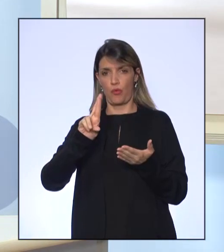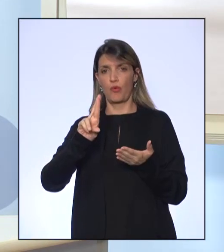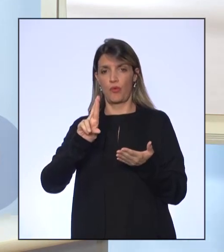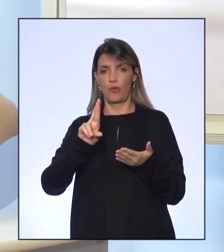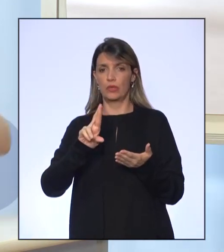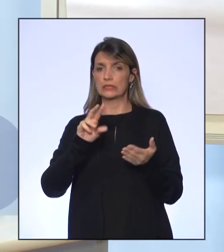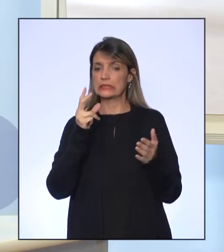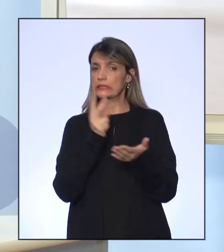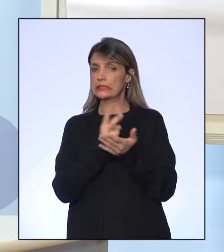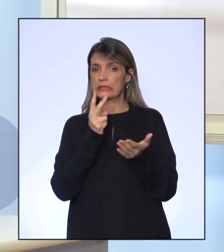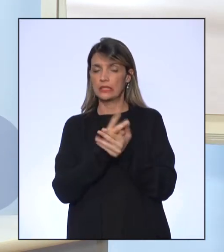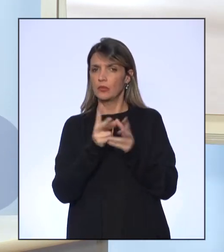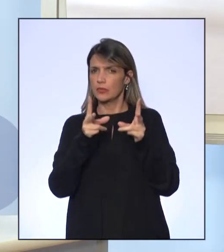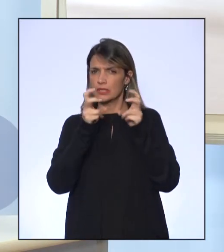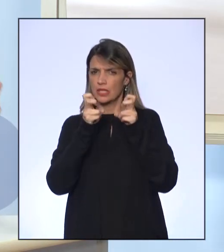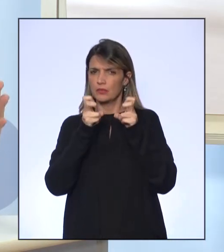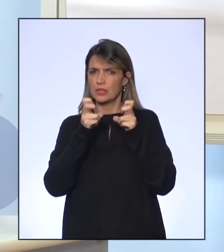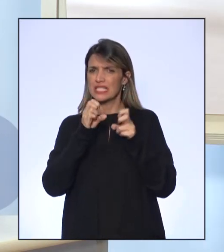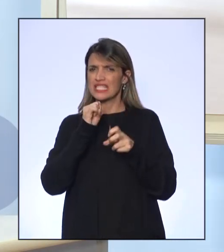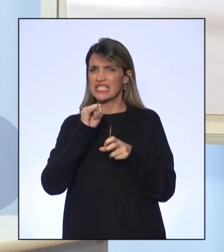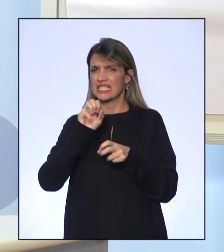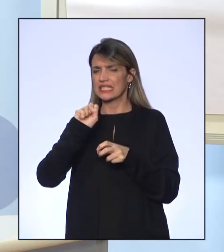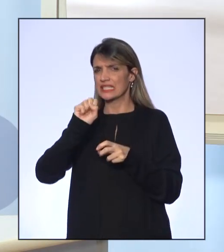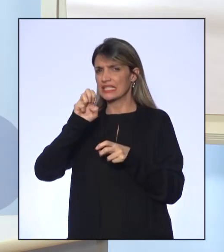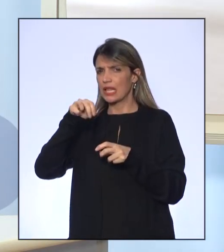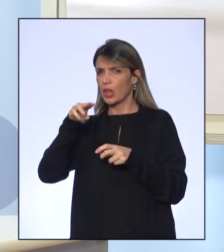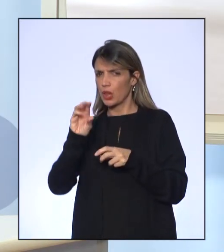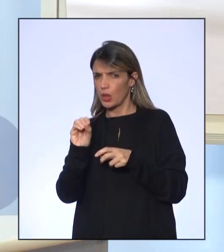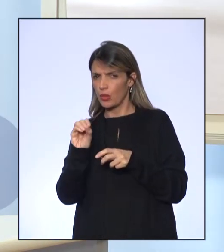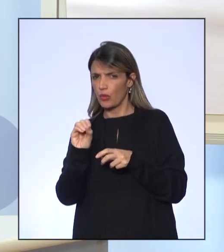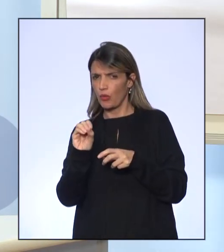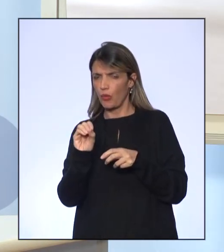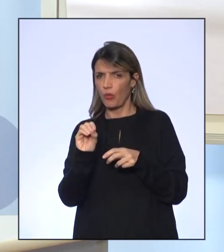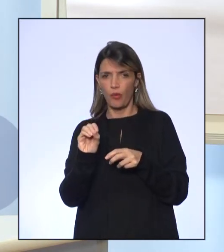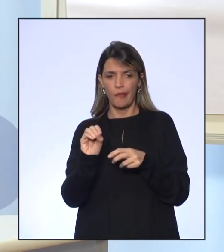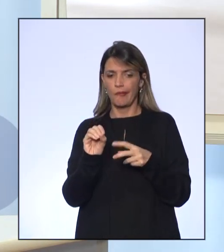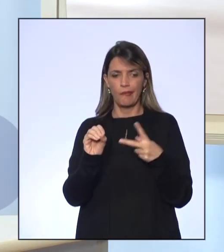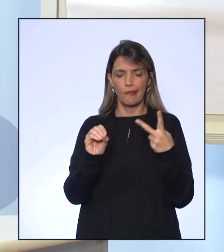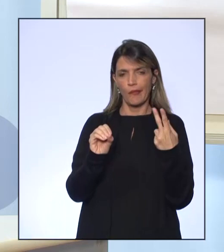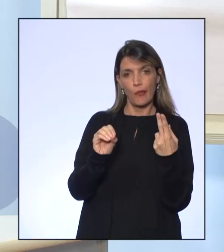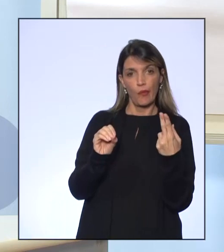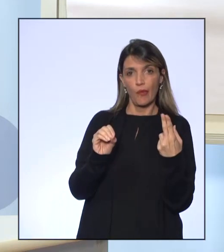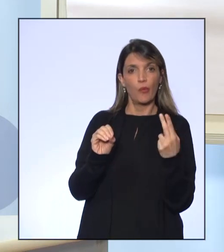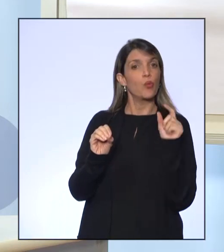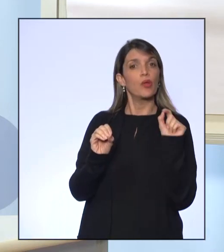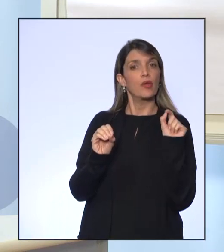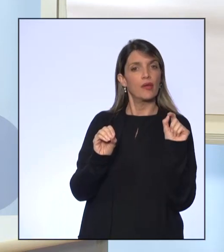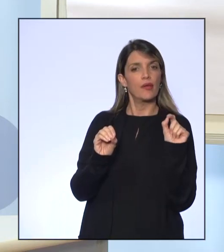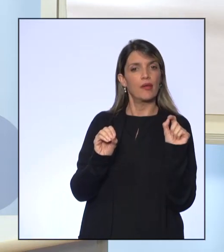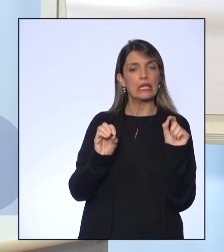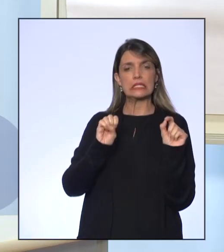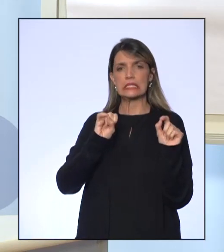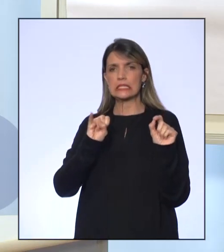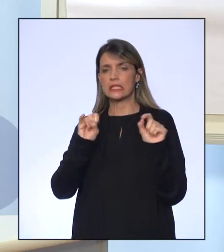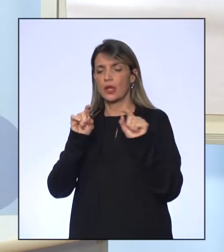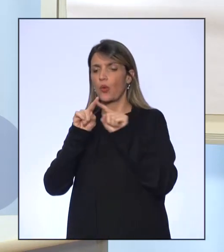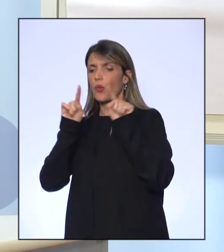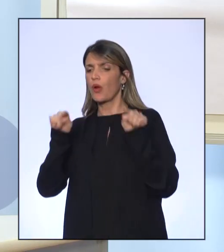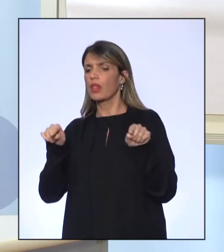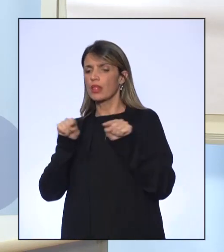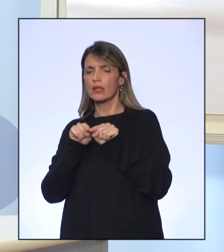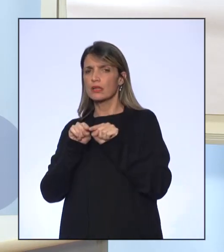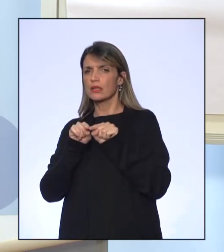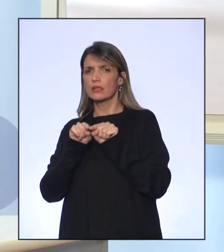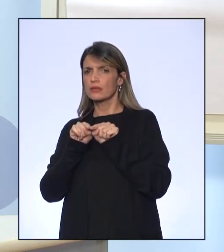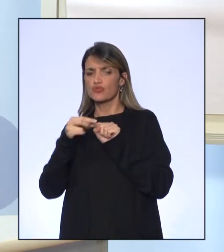sempre note se eu tenho seno de a a ele corresponde a se eu tenho ele em algum determinado quadrante ele